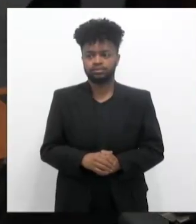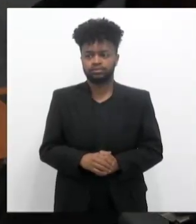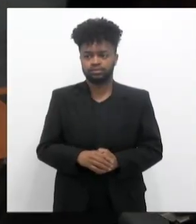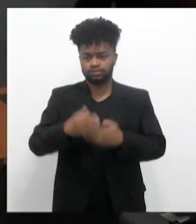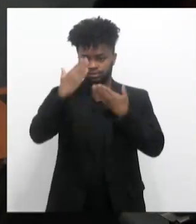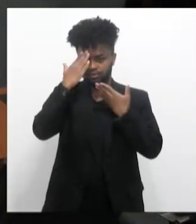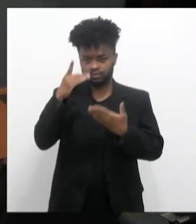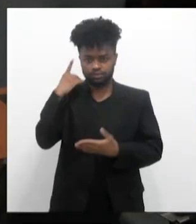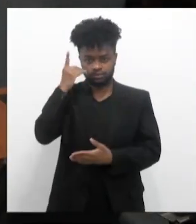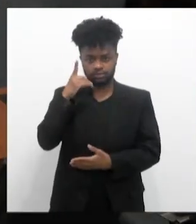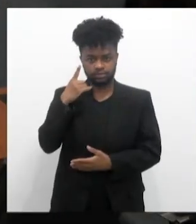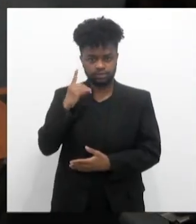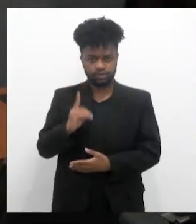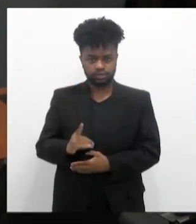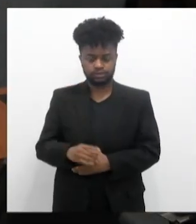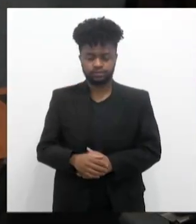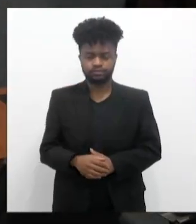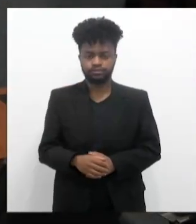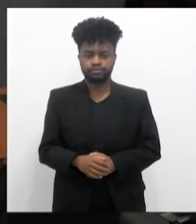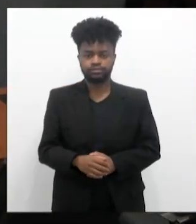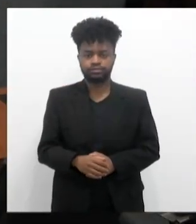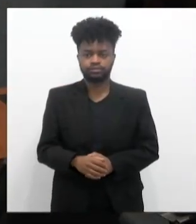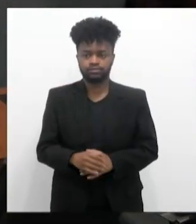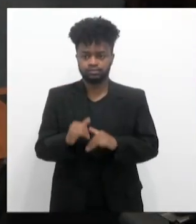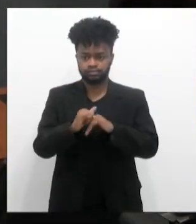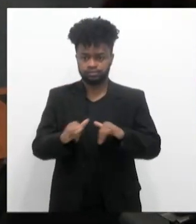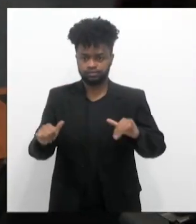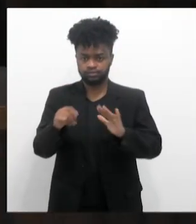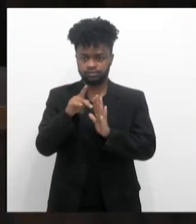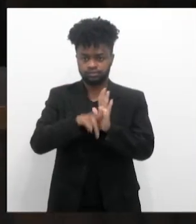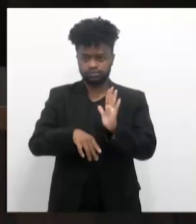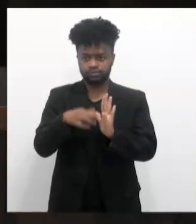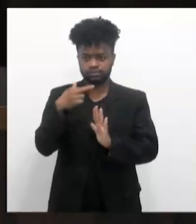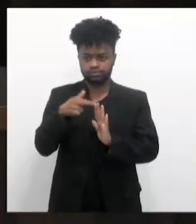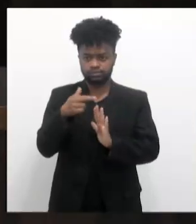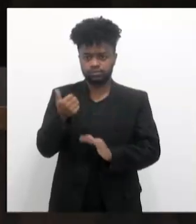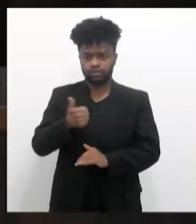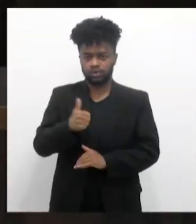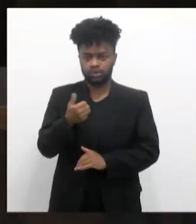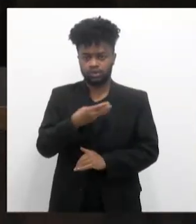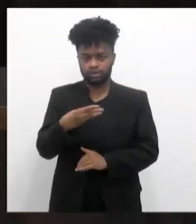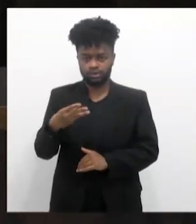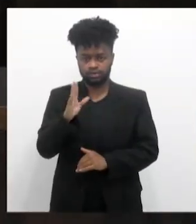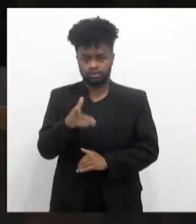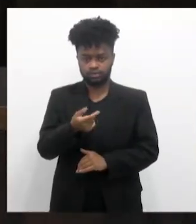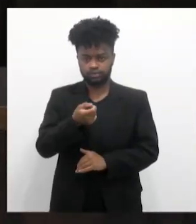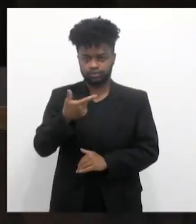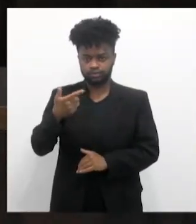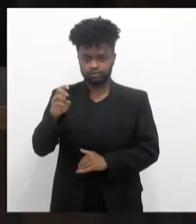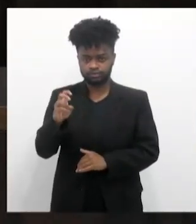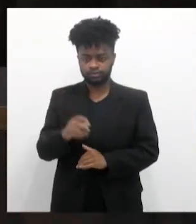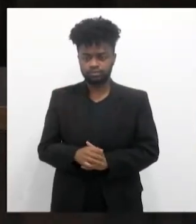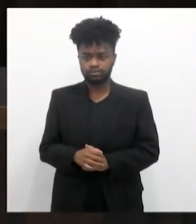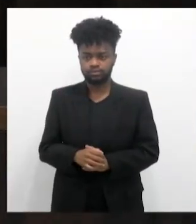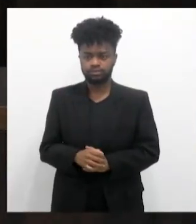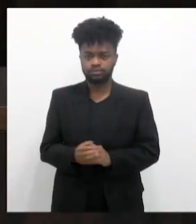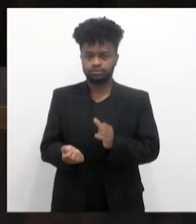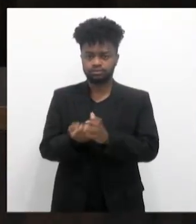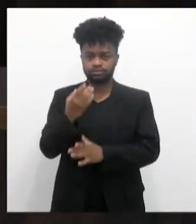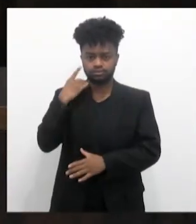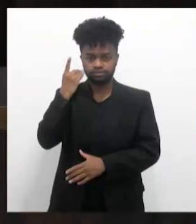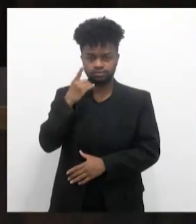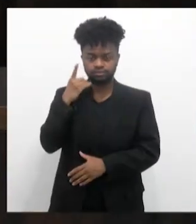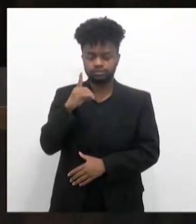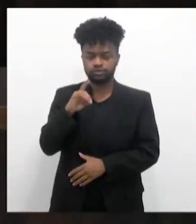Obrigado, deputada Dani. Anuncio. Projeto de resolução 1133, 2025, de autoria do deputado